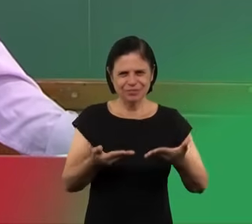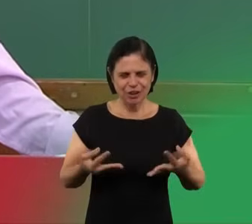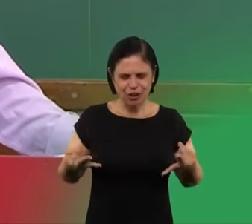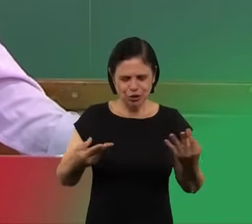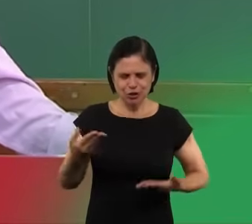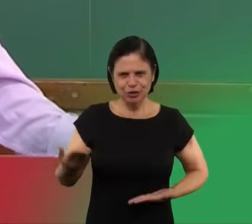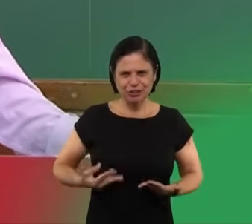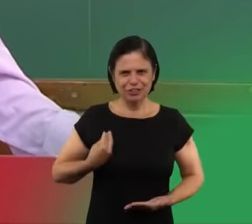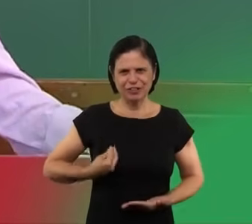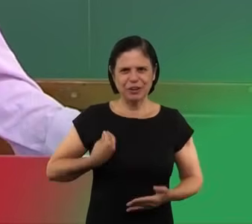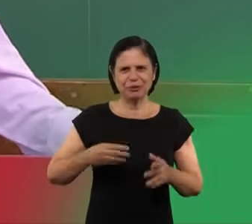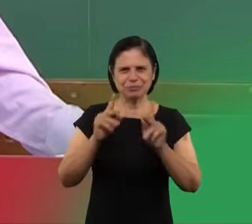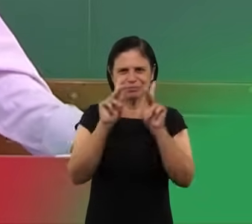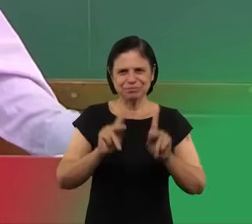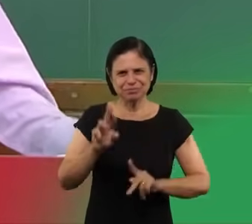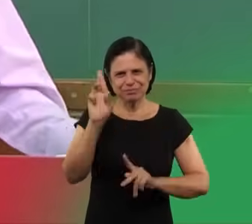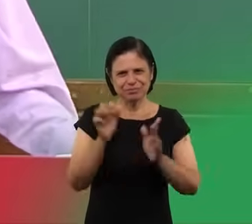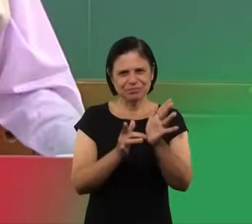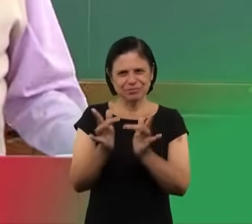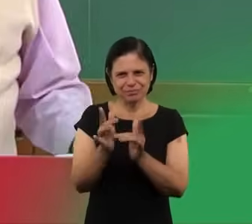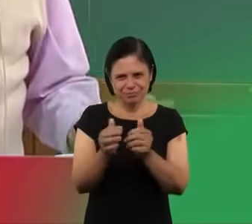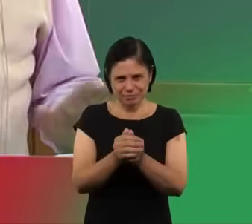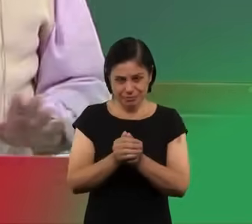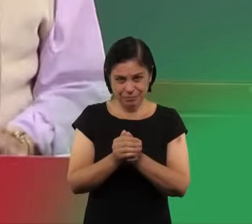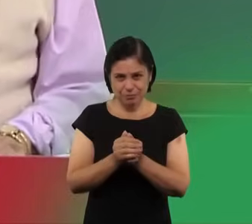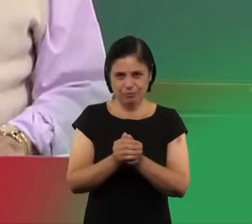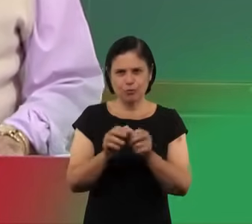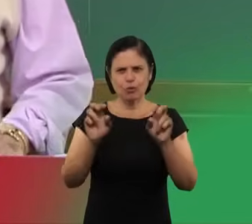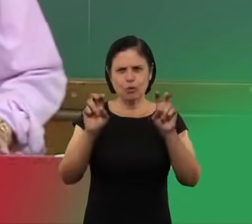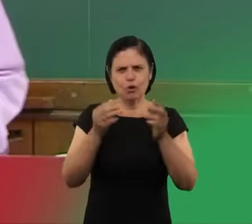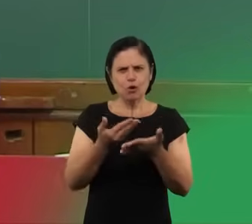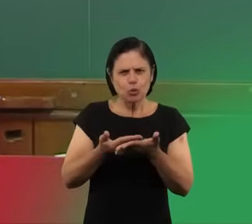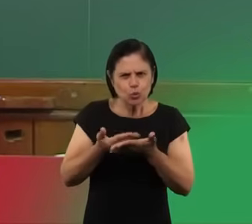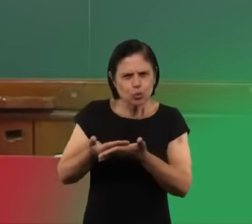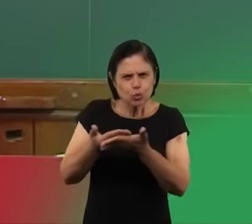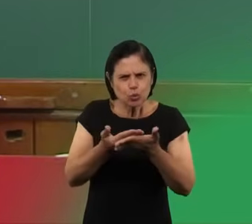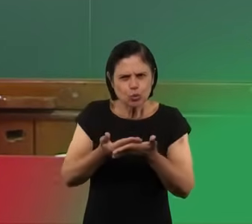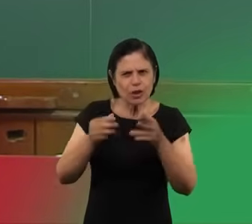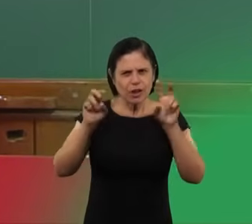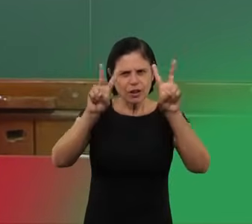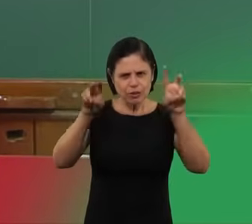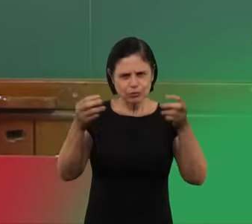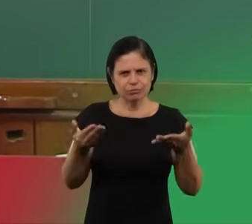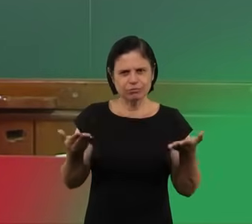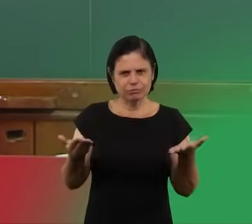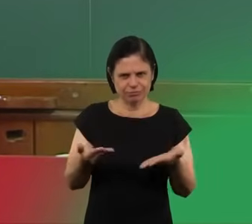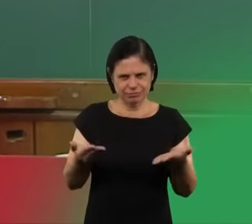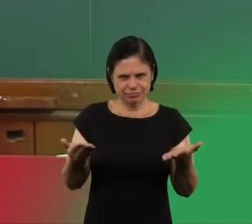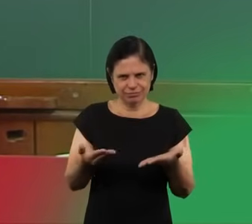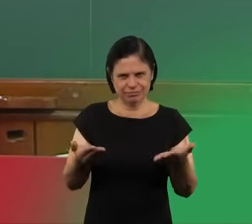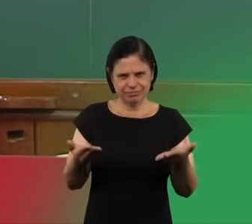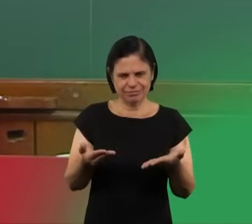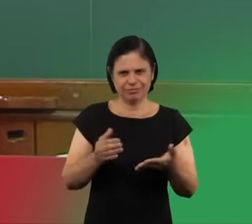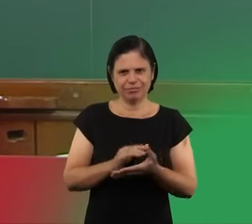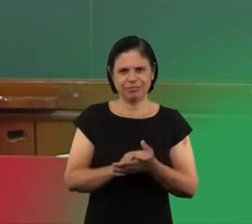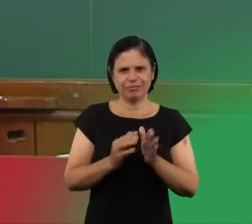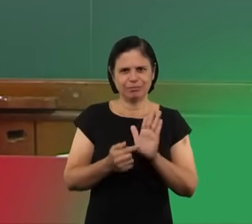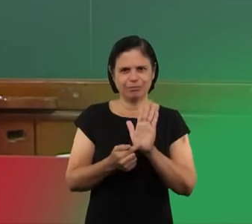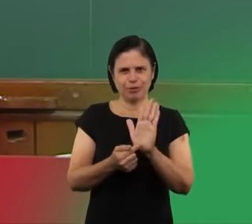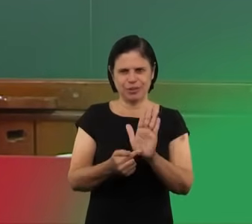Eu saúdo os irmãos com a paz do Senhor. Meus irmãos, o assunto que nós vamos tratar agora é sobre